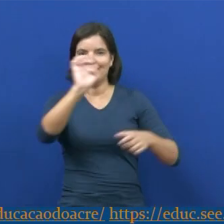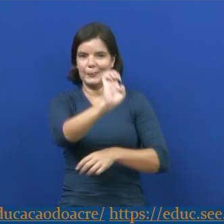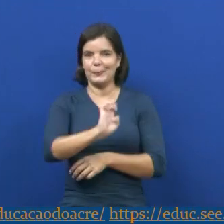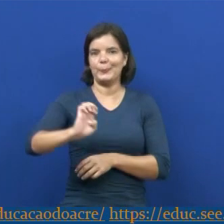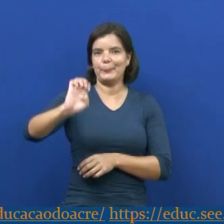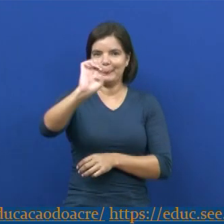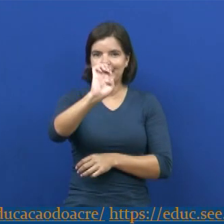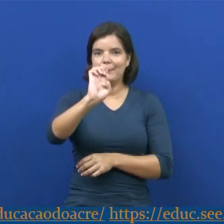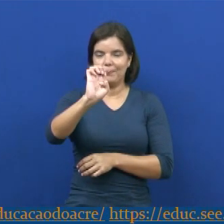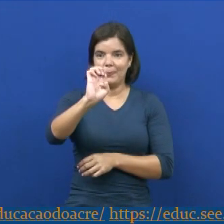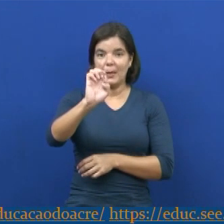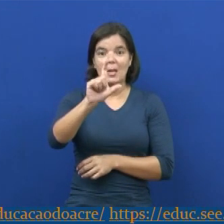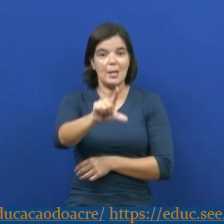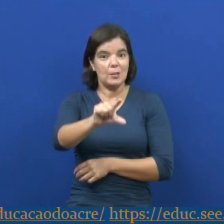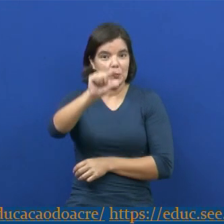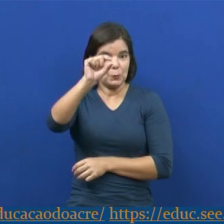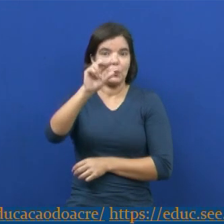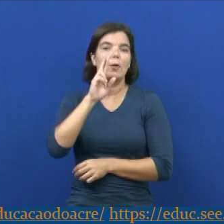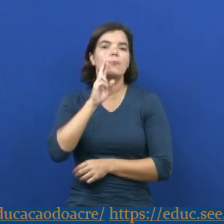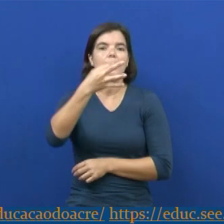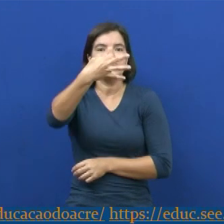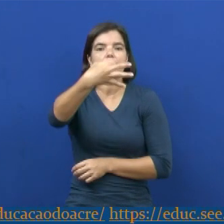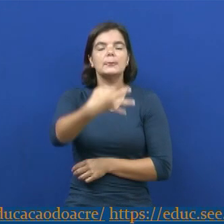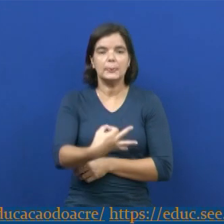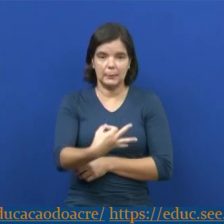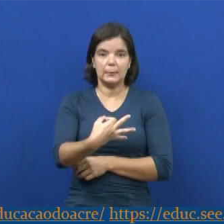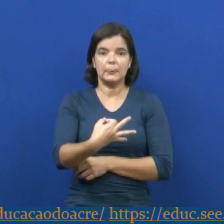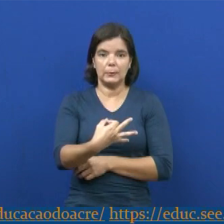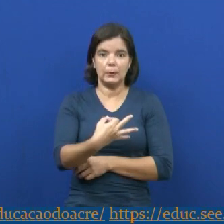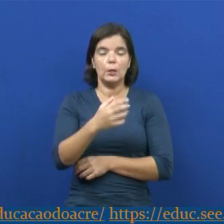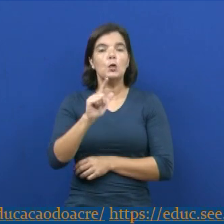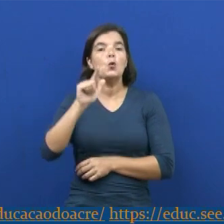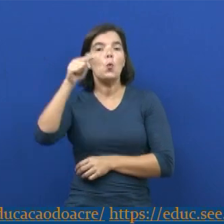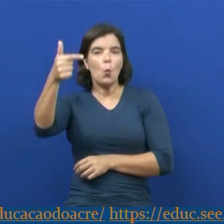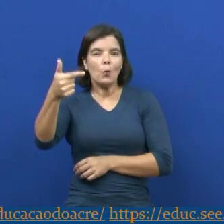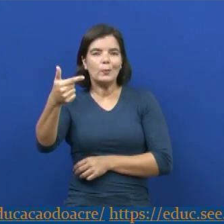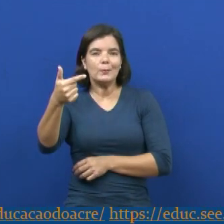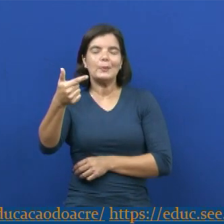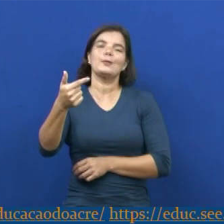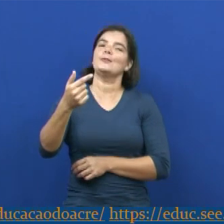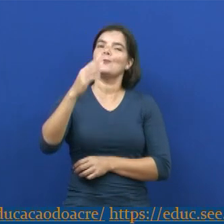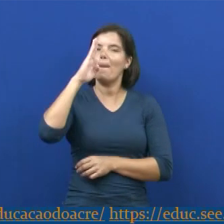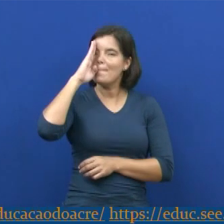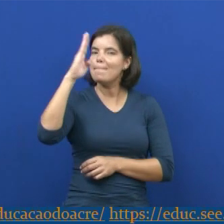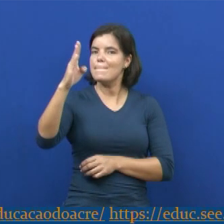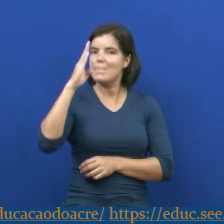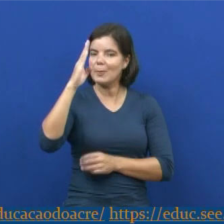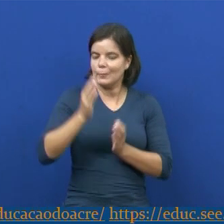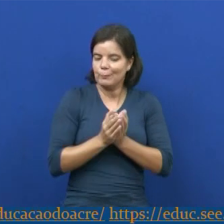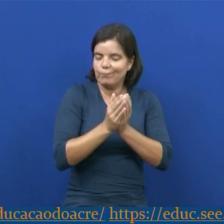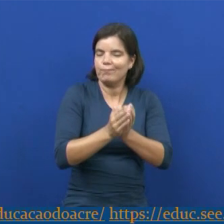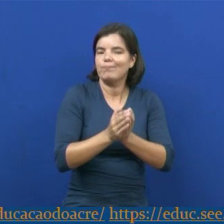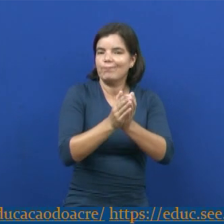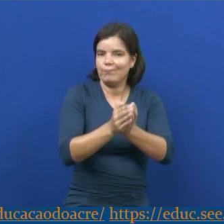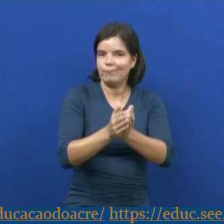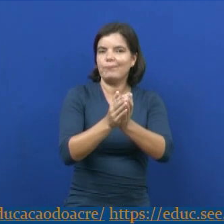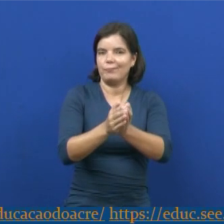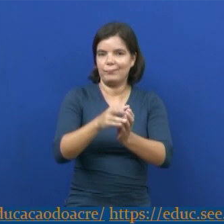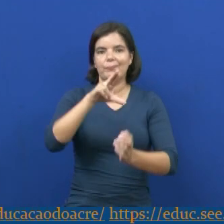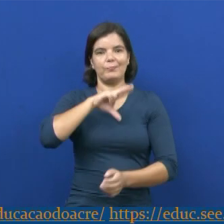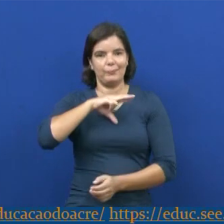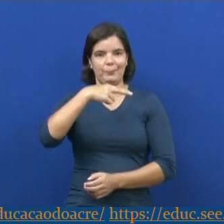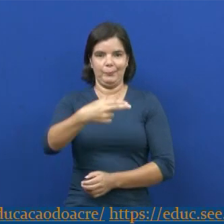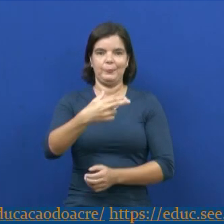europeia. Assinale a alternativa abaixo, que cita outro dos motivos do pioneirismo português na